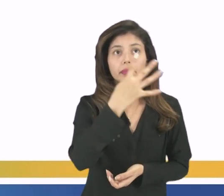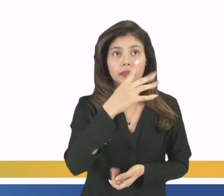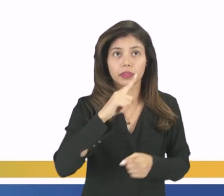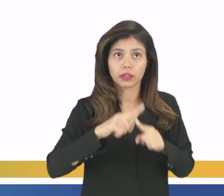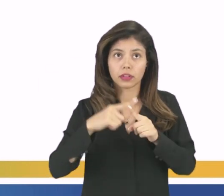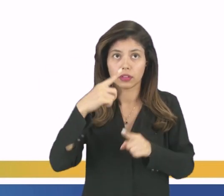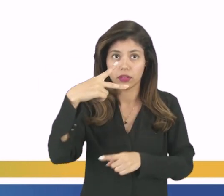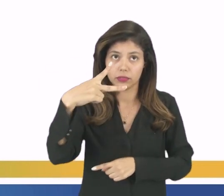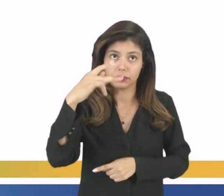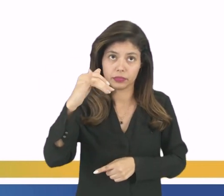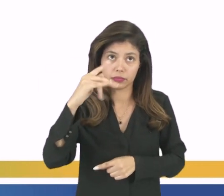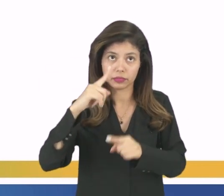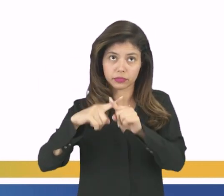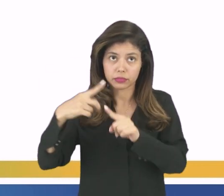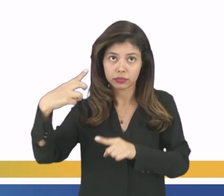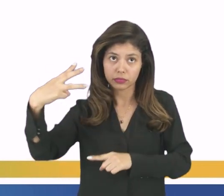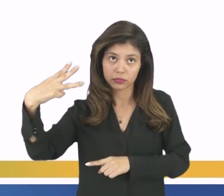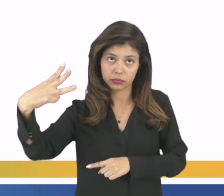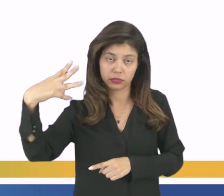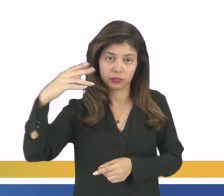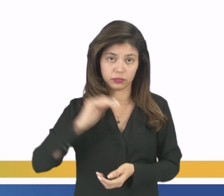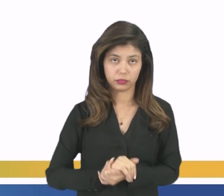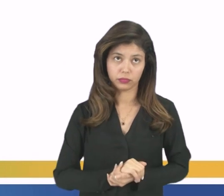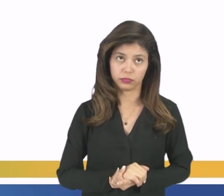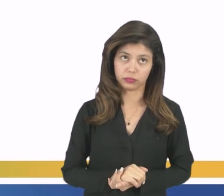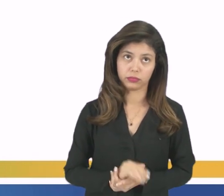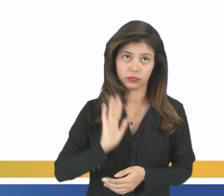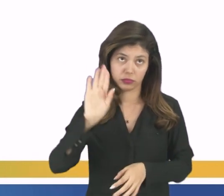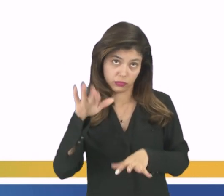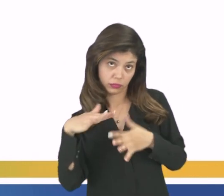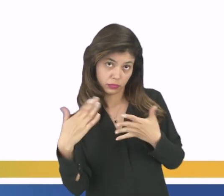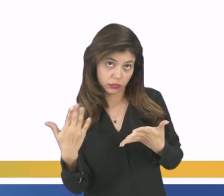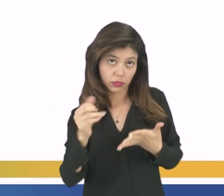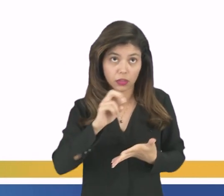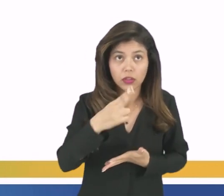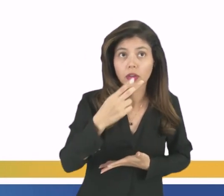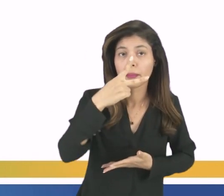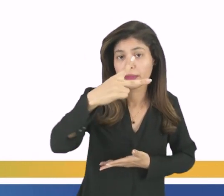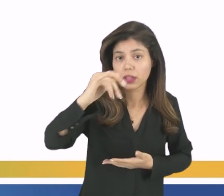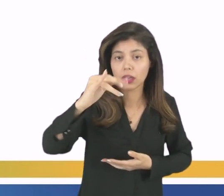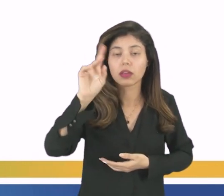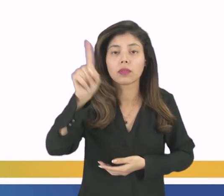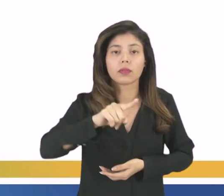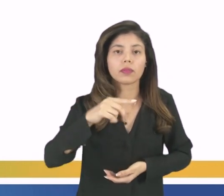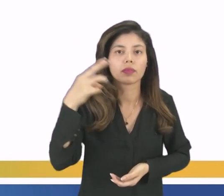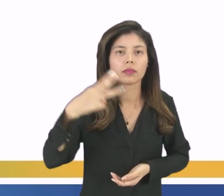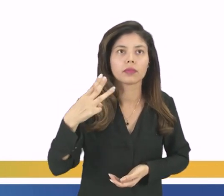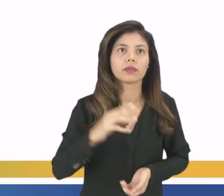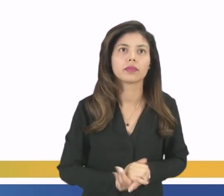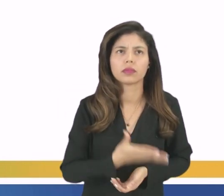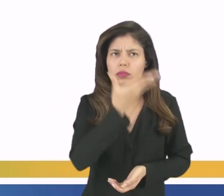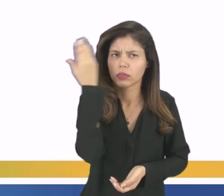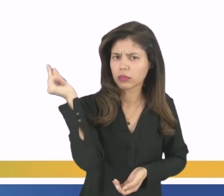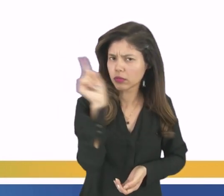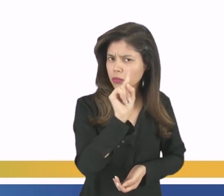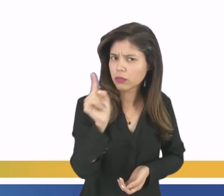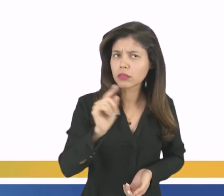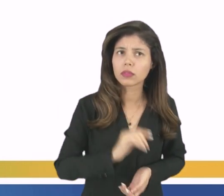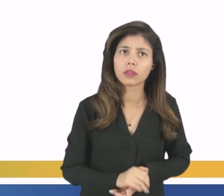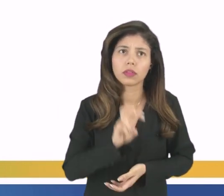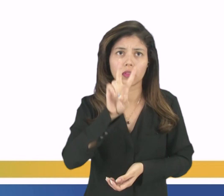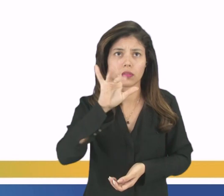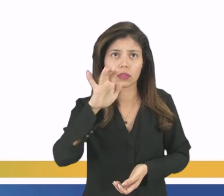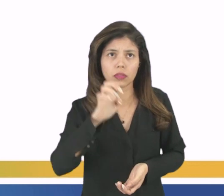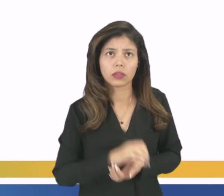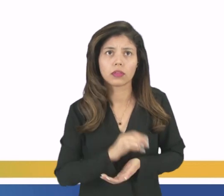esfera é 4πr ao cubo dividido para 3, ou 4/3 de πr ao cubo, tá? Não esquecer, tá? O volume